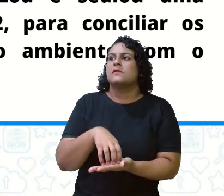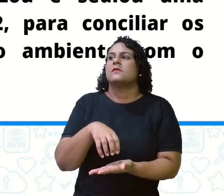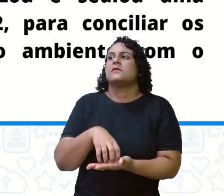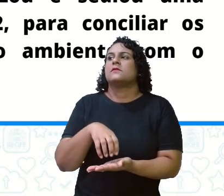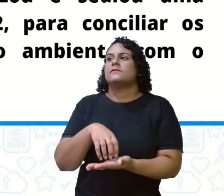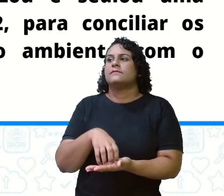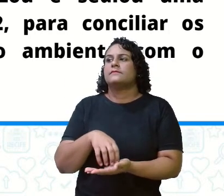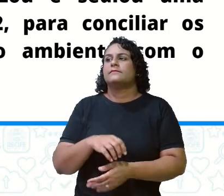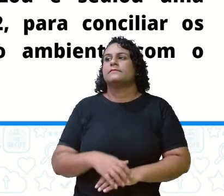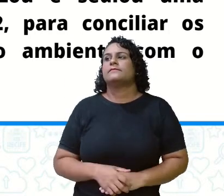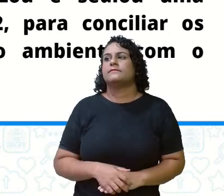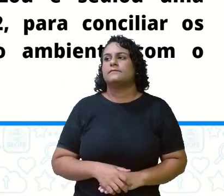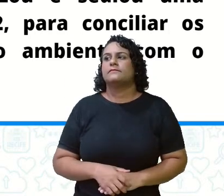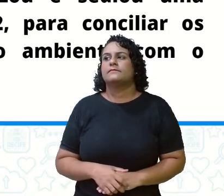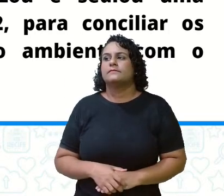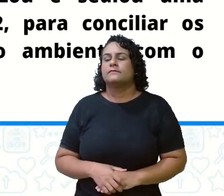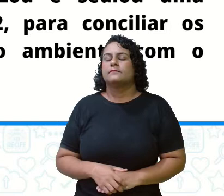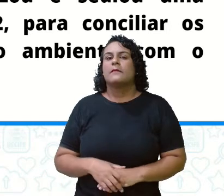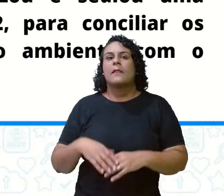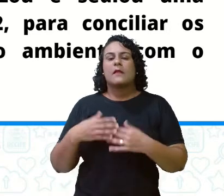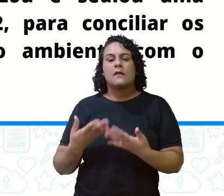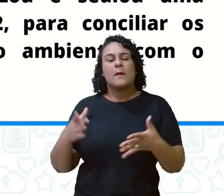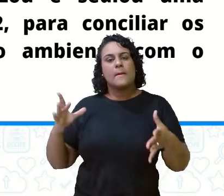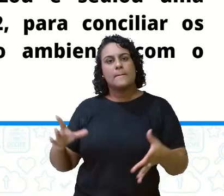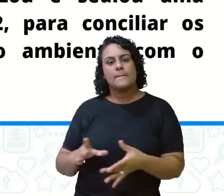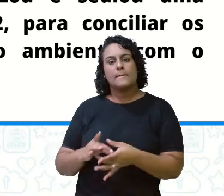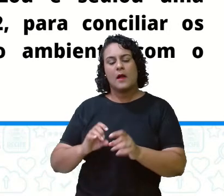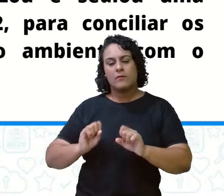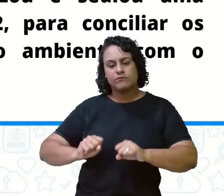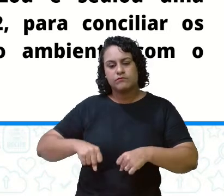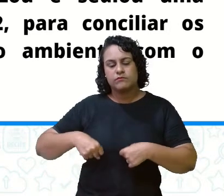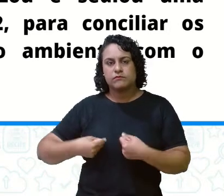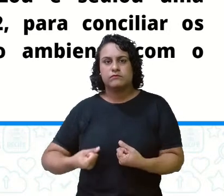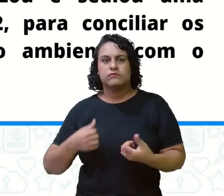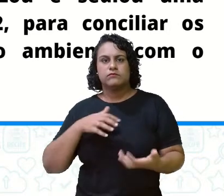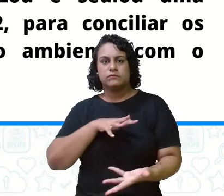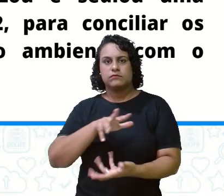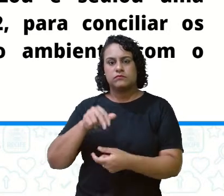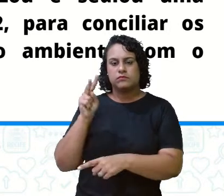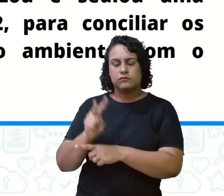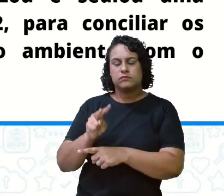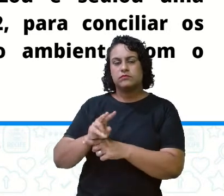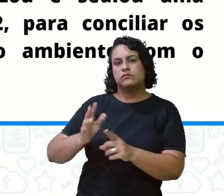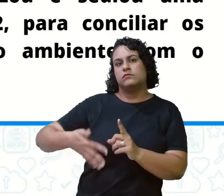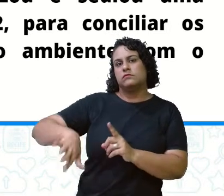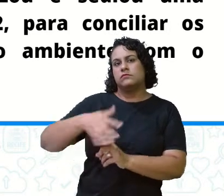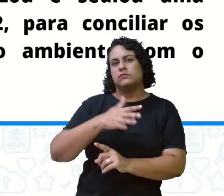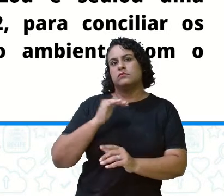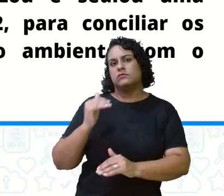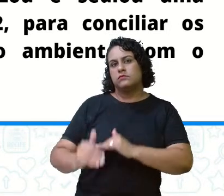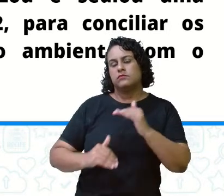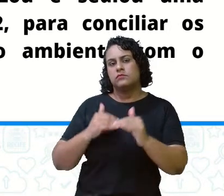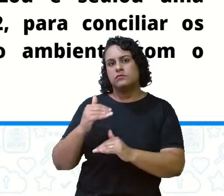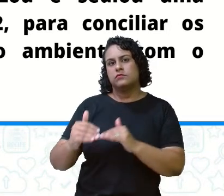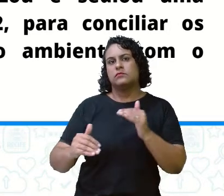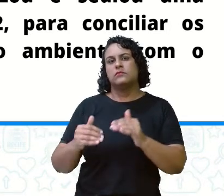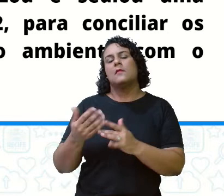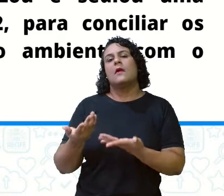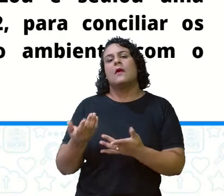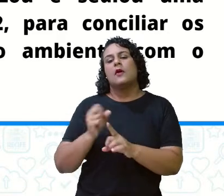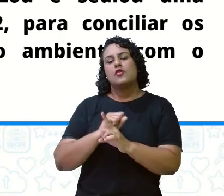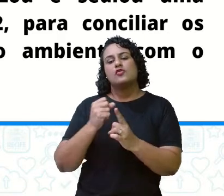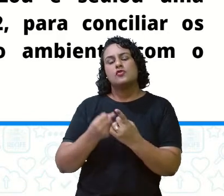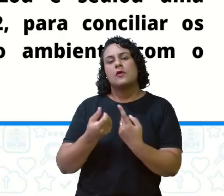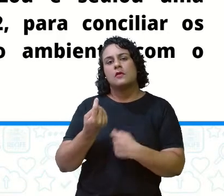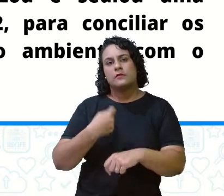Rio 92, para conciliar esforços mundiais de proteção do meio ambiente com o desenvolvimento socioeconômico. Para